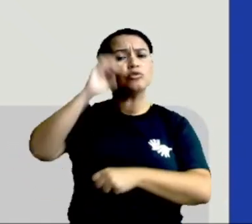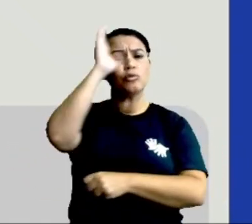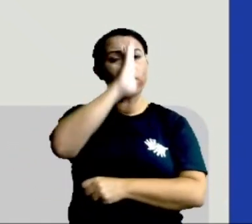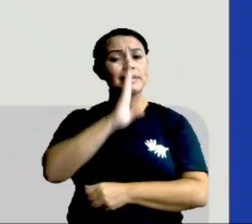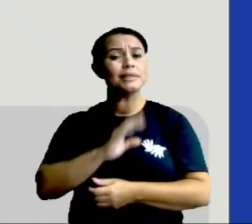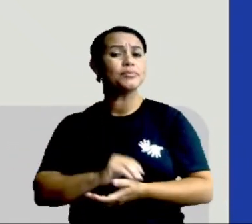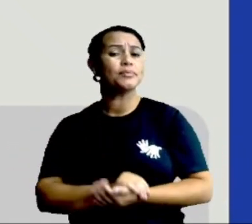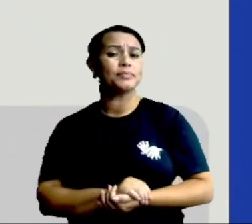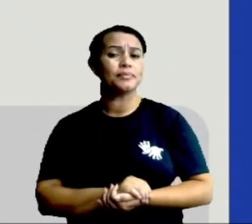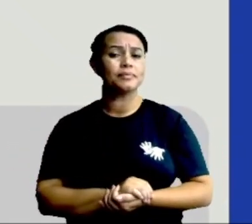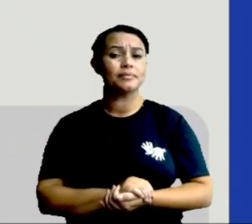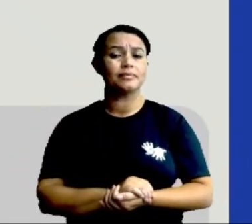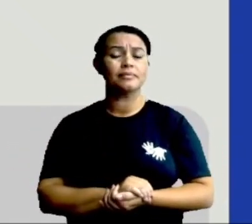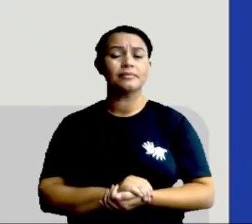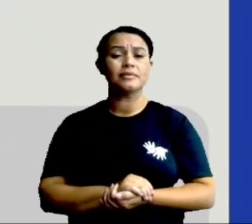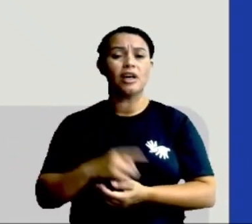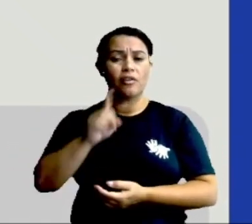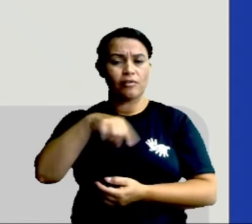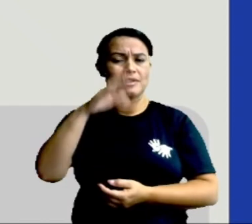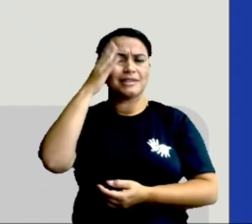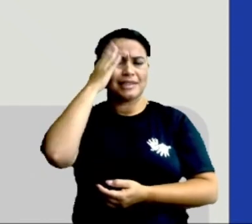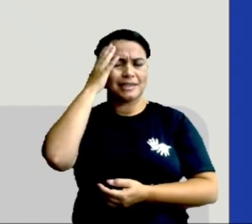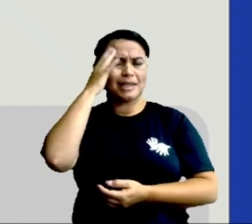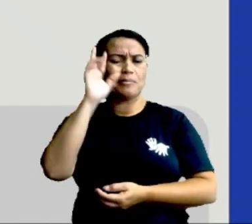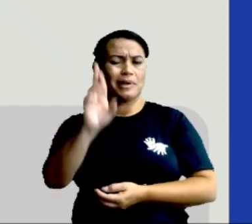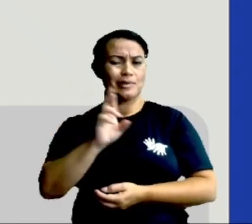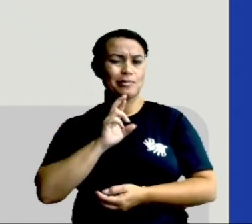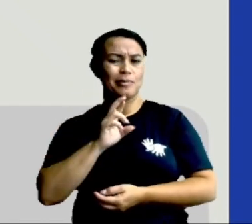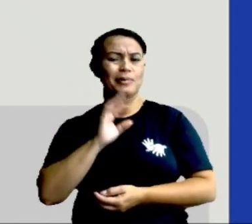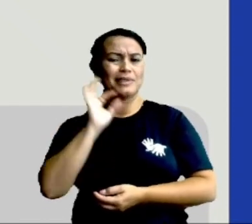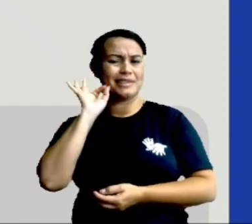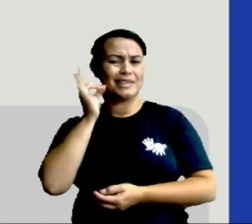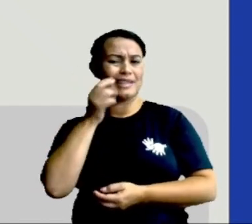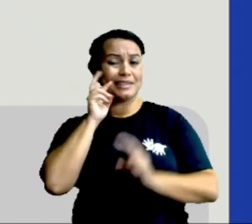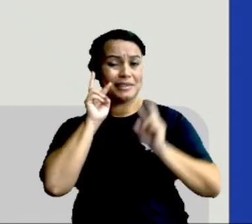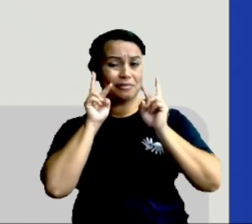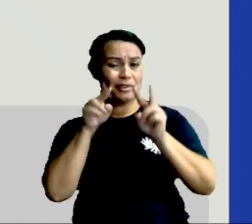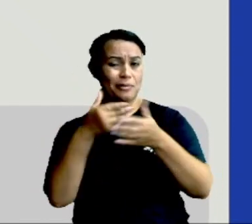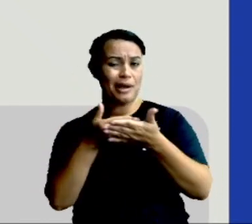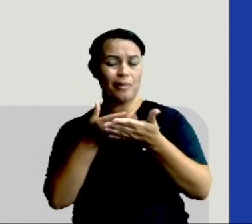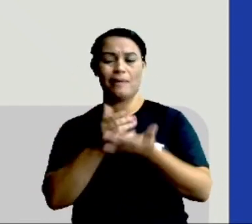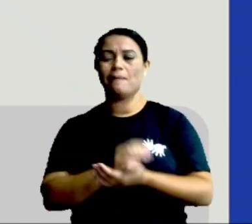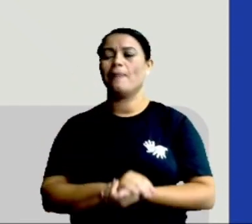Brasil? Quem ficou ligadinho vai saber responder de cara isso aqui.